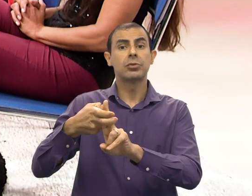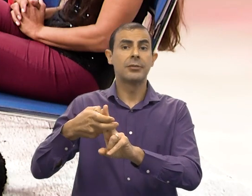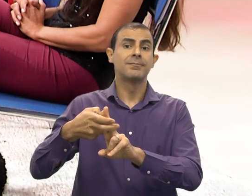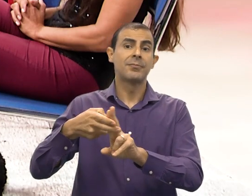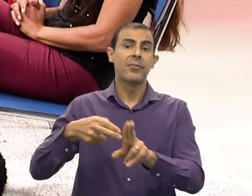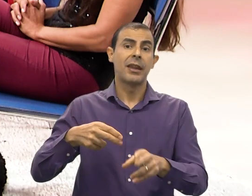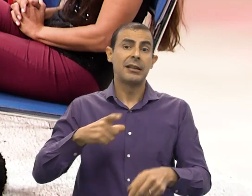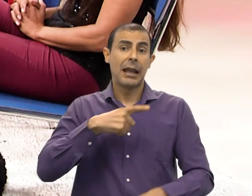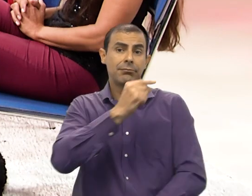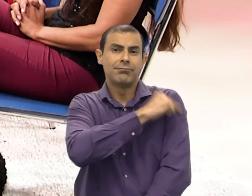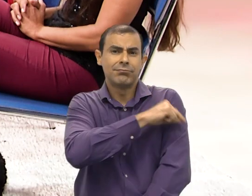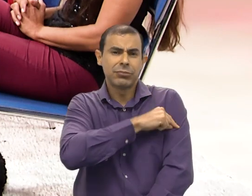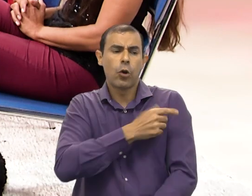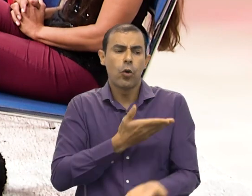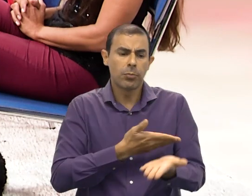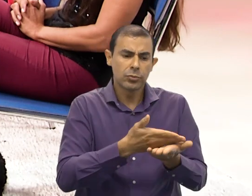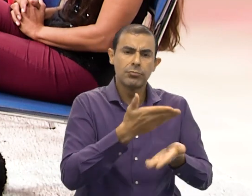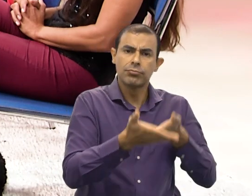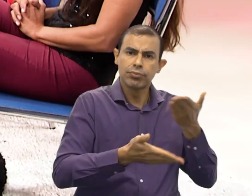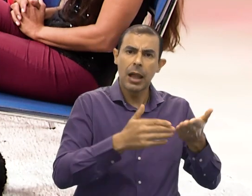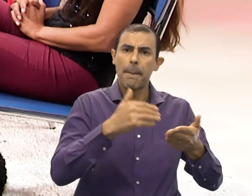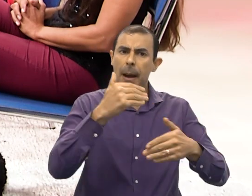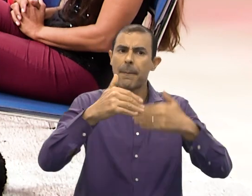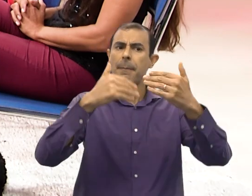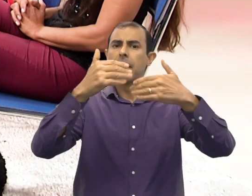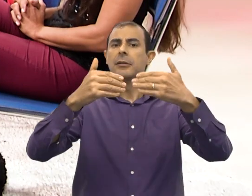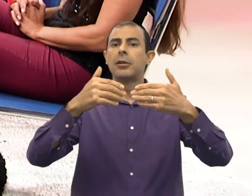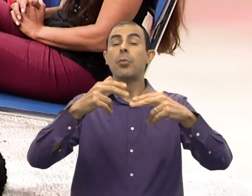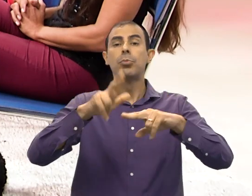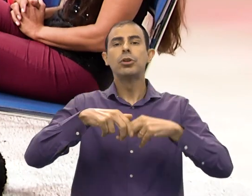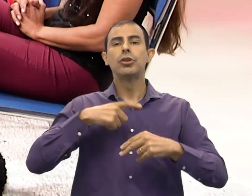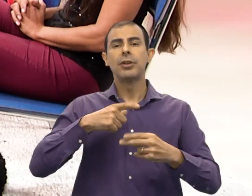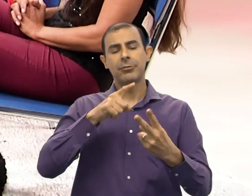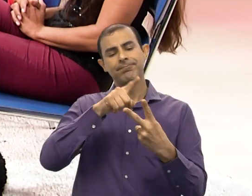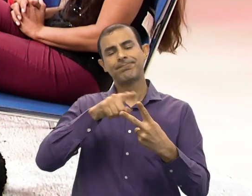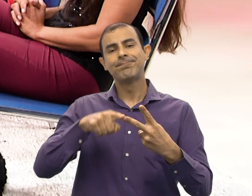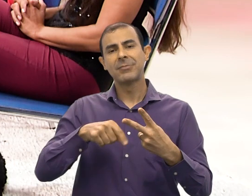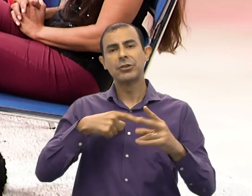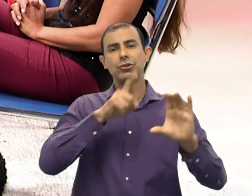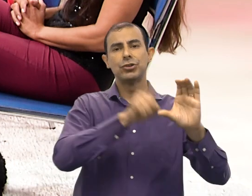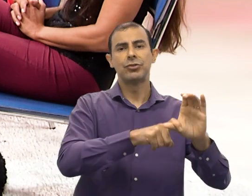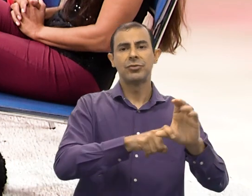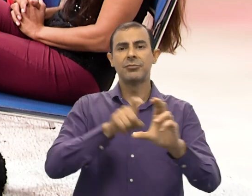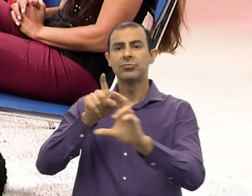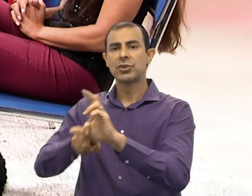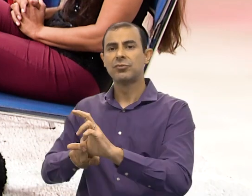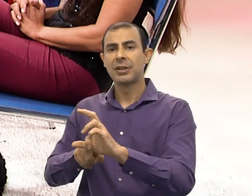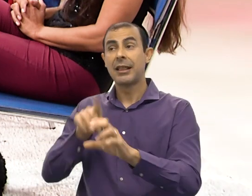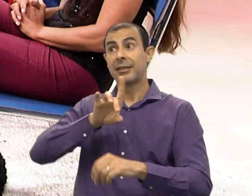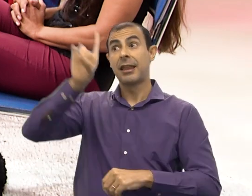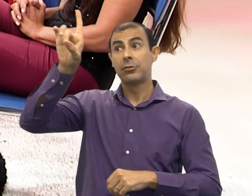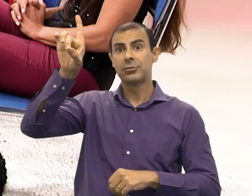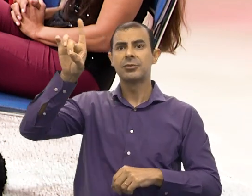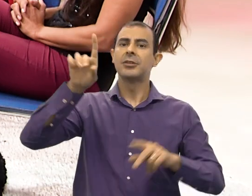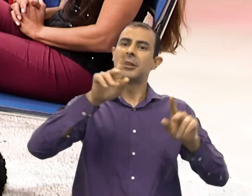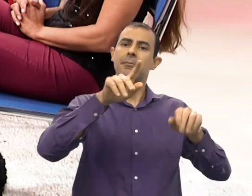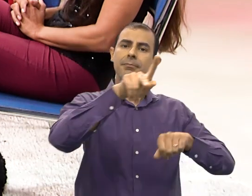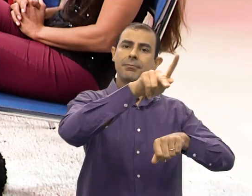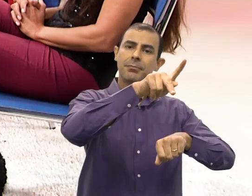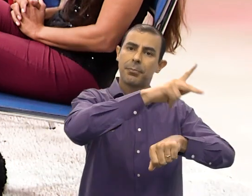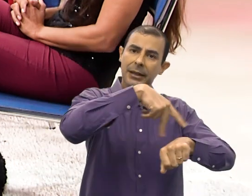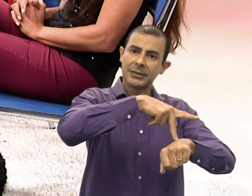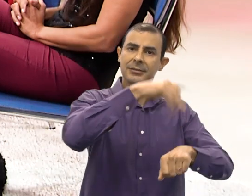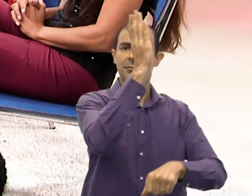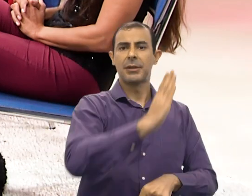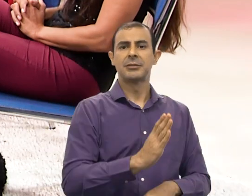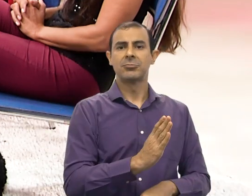dessas unidades de referência como eu fui. Por isso que eu tenho essas dívidas impagáveis com Deus, com o meu país e com o Instituto. Humildemente a gente tenta